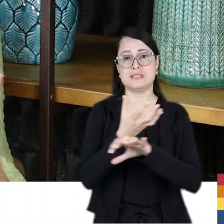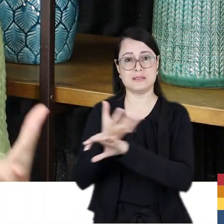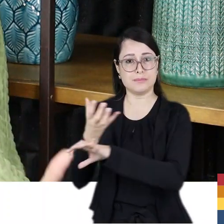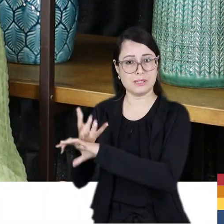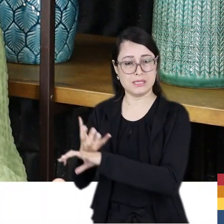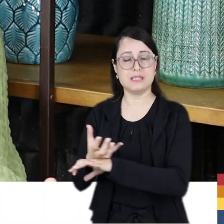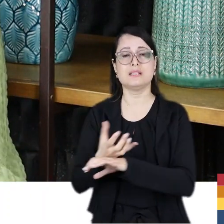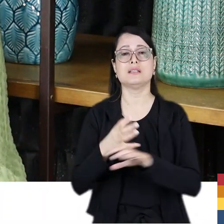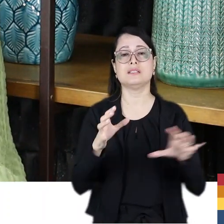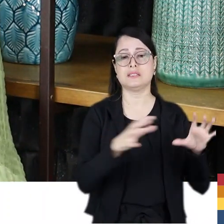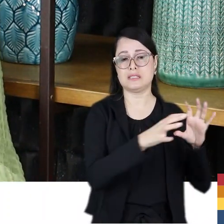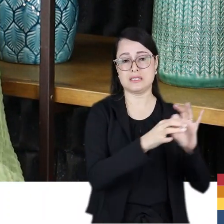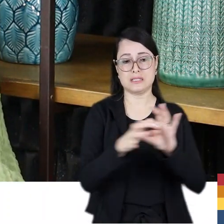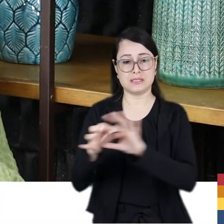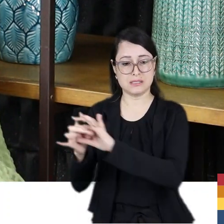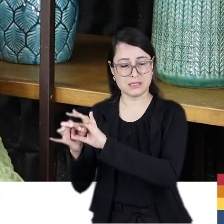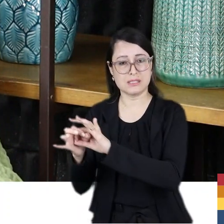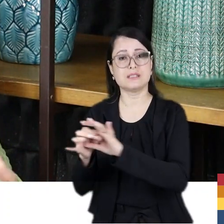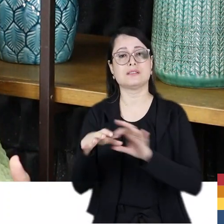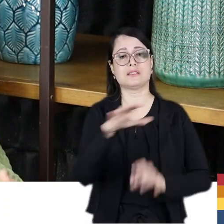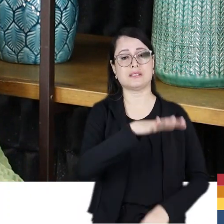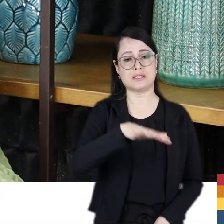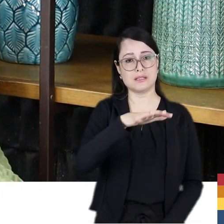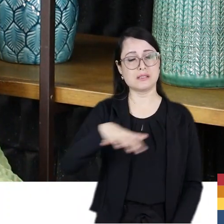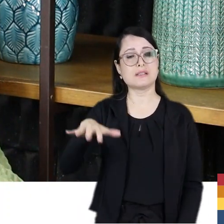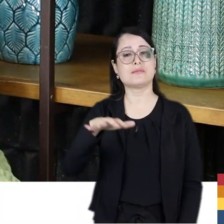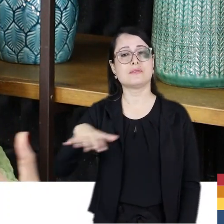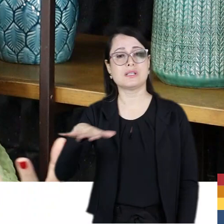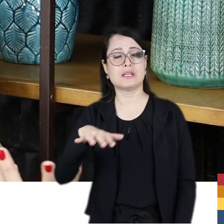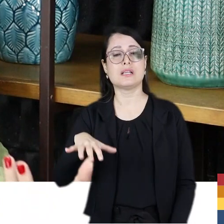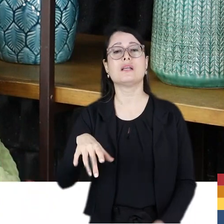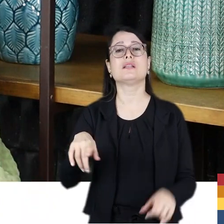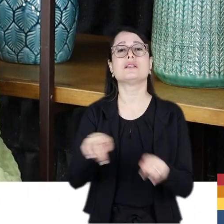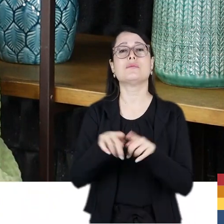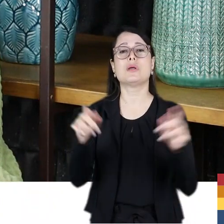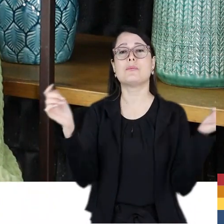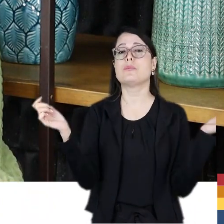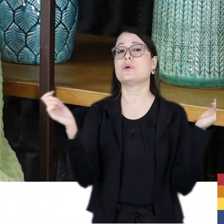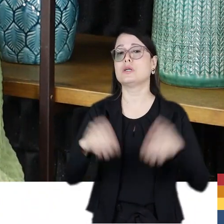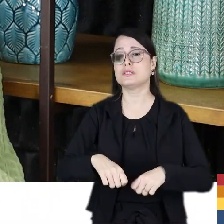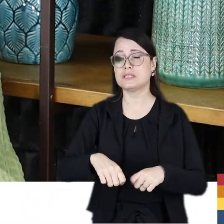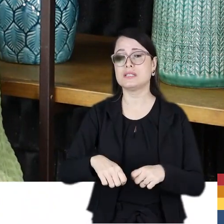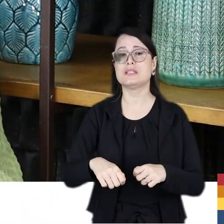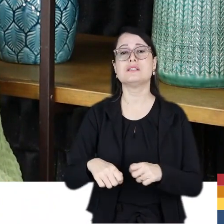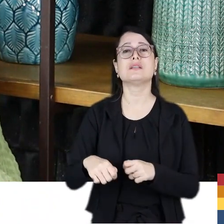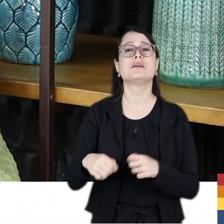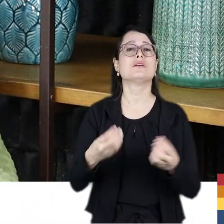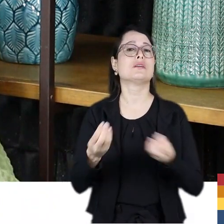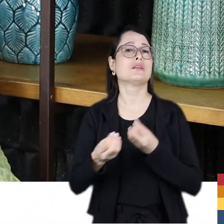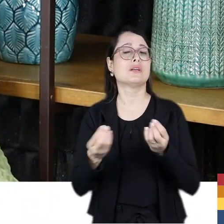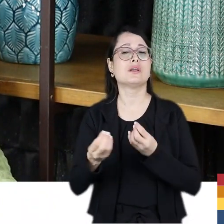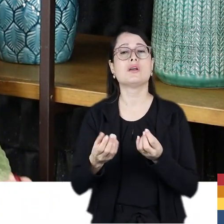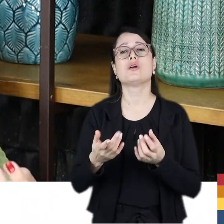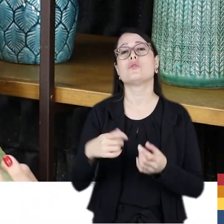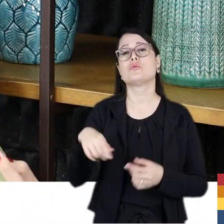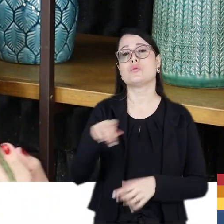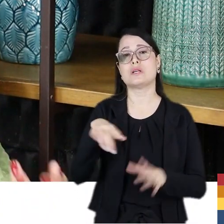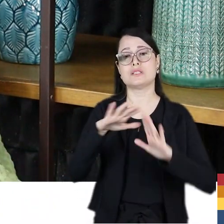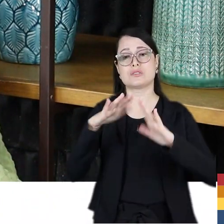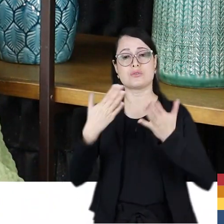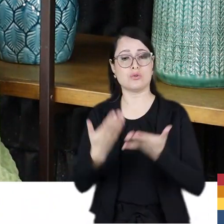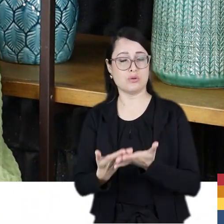possibilita caminhos, né? Pra escola, onde os itinerários formativos reflitam as diversidades